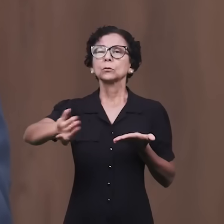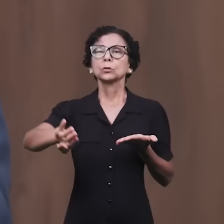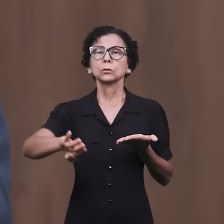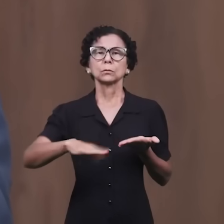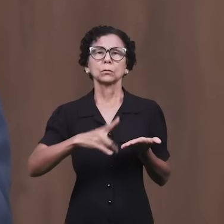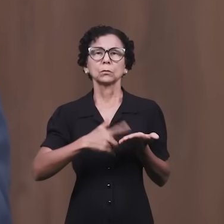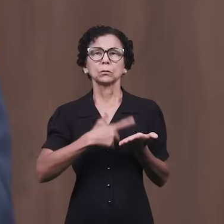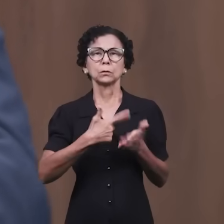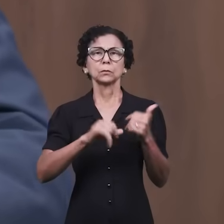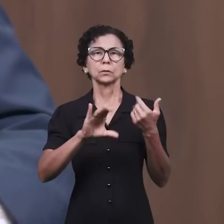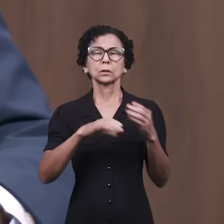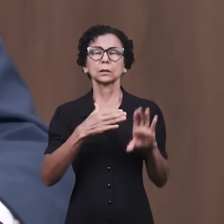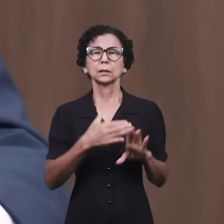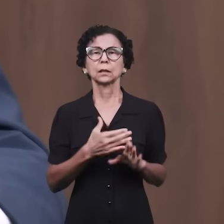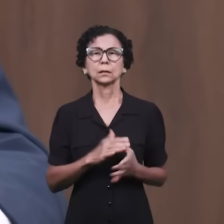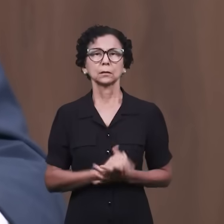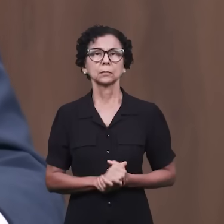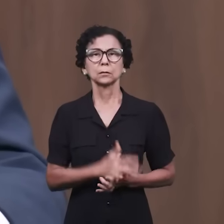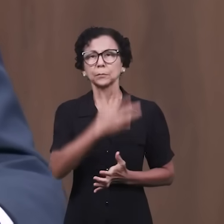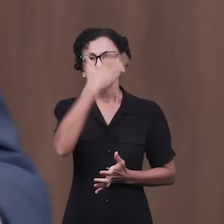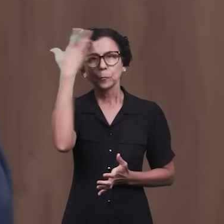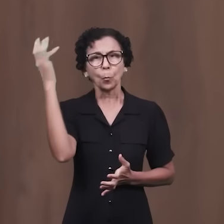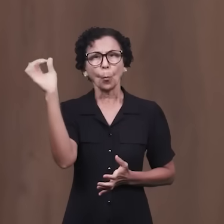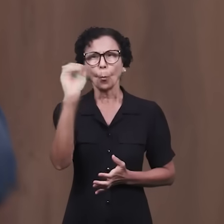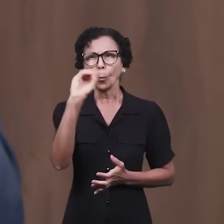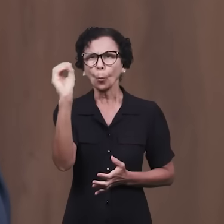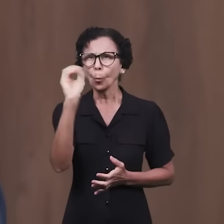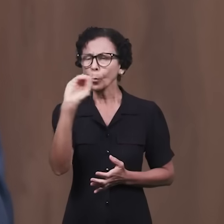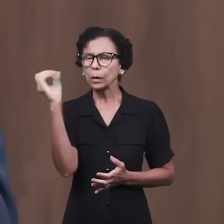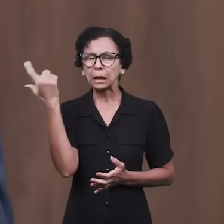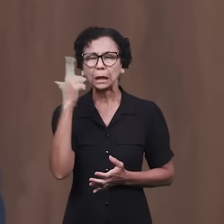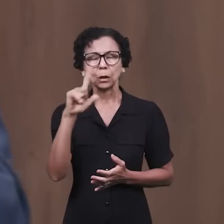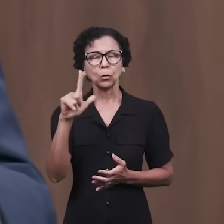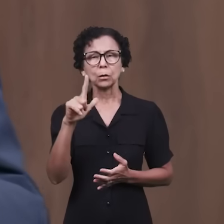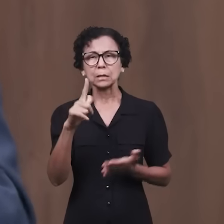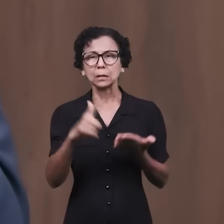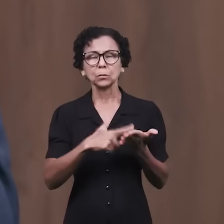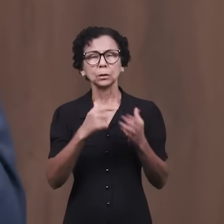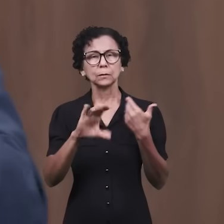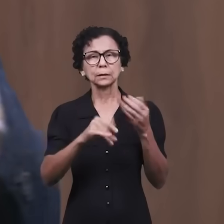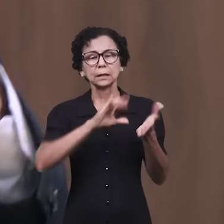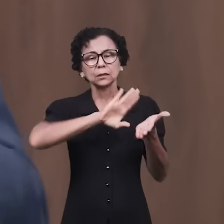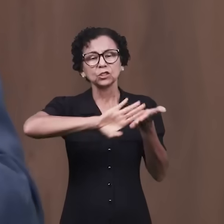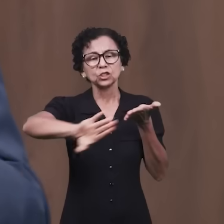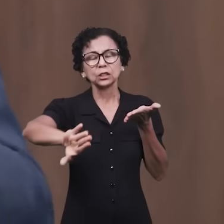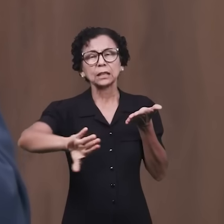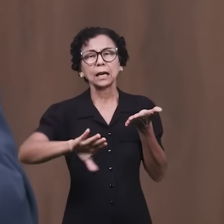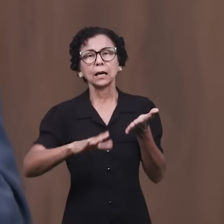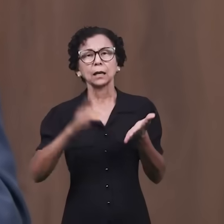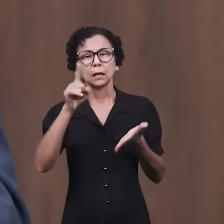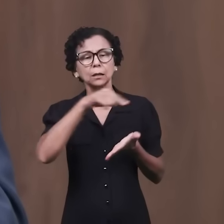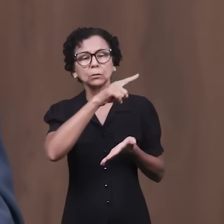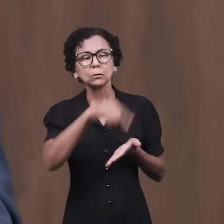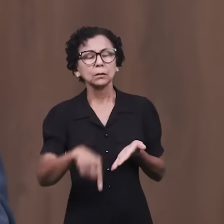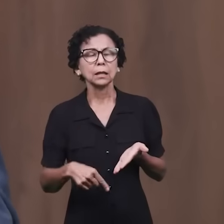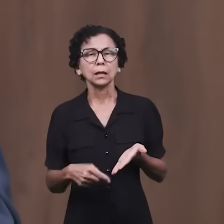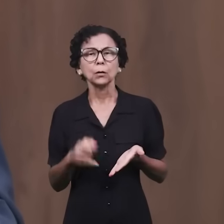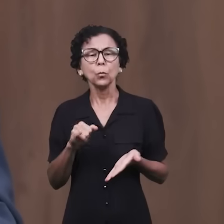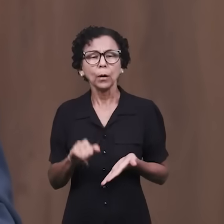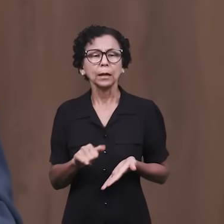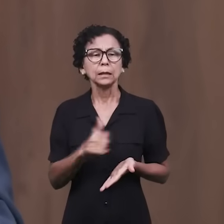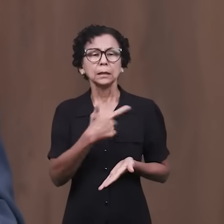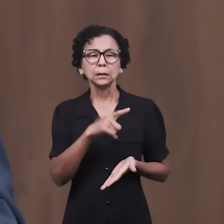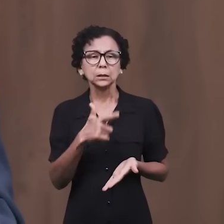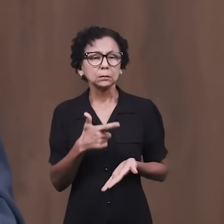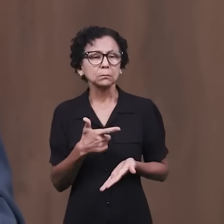dali? É um segredo, né? Porque, bom, se esse livro é tão contestado, se ele não tem nada de espiritual e tal, mas por que vários então...